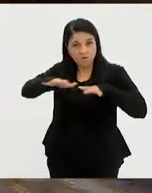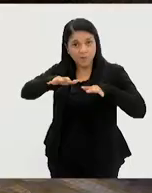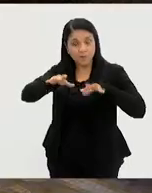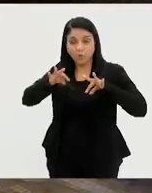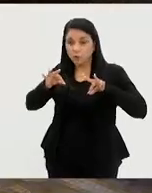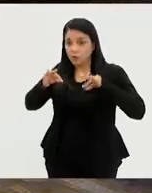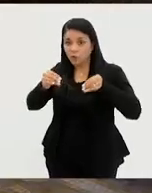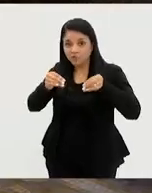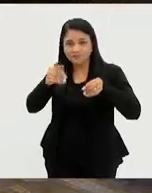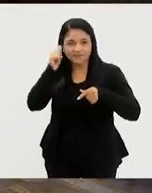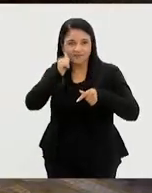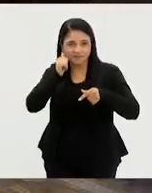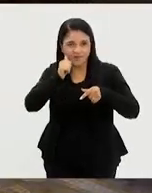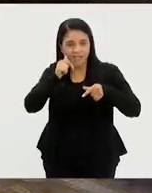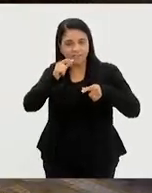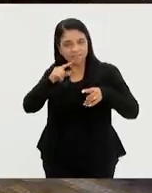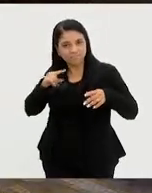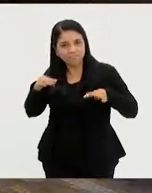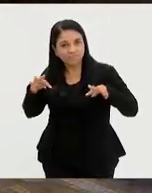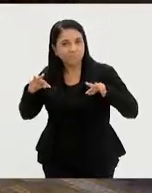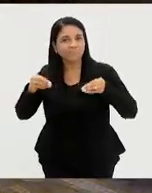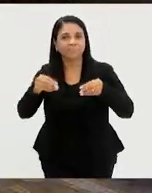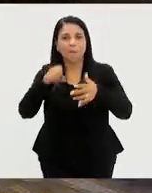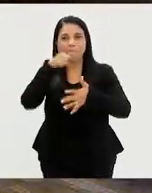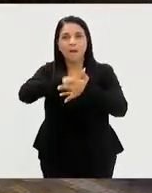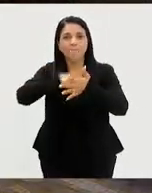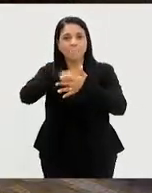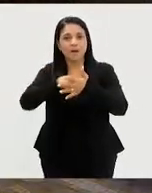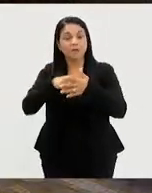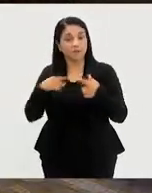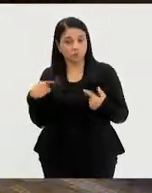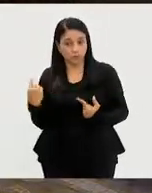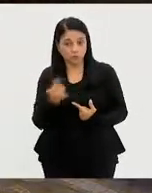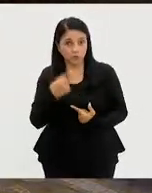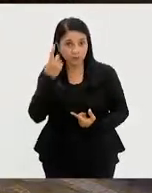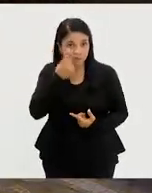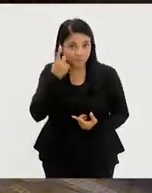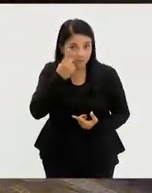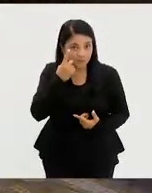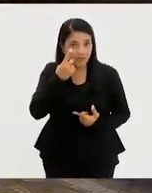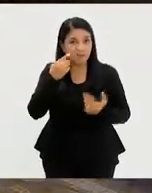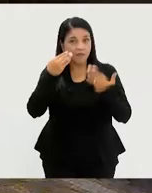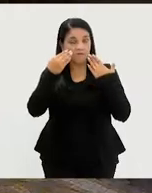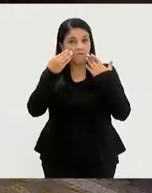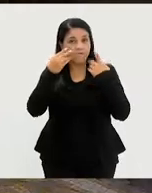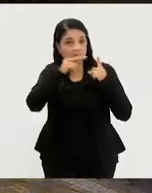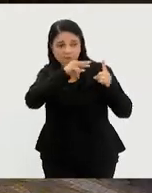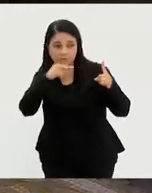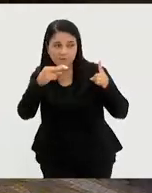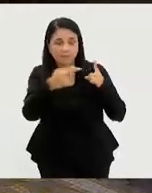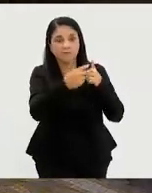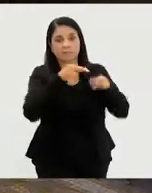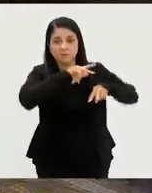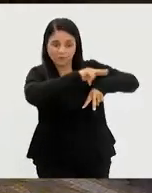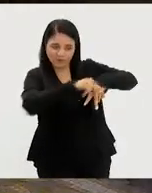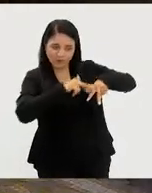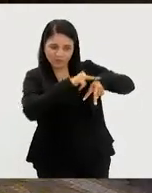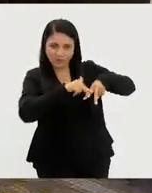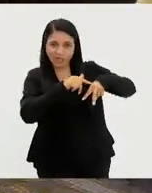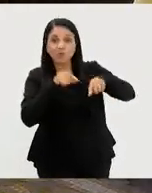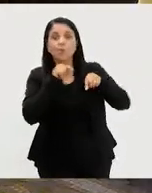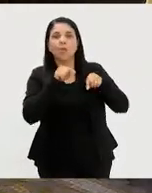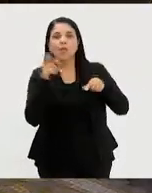então quando nós deputadas nos movimentamos aqui para trazer a visibilização de gênero o ganho é para as pautas